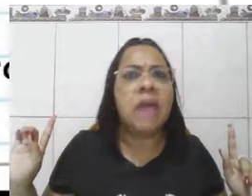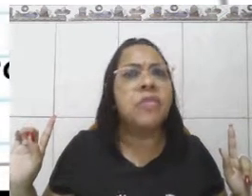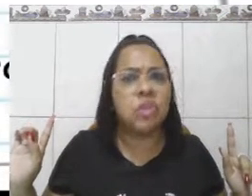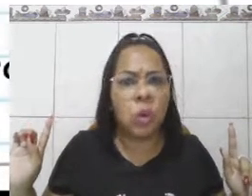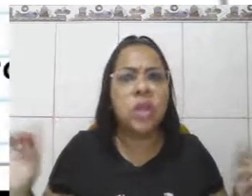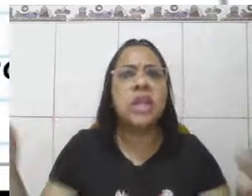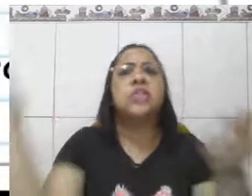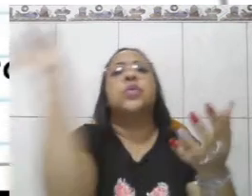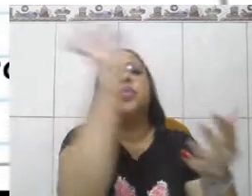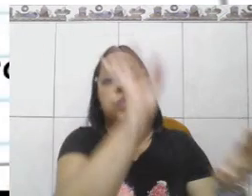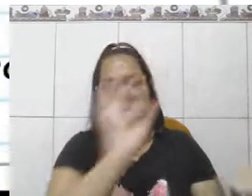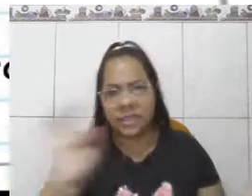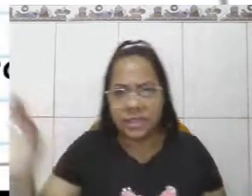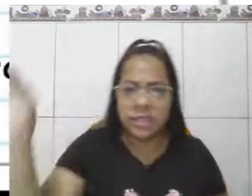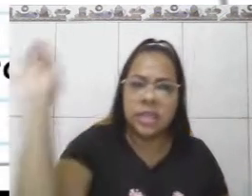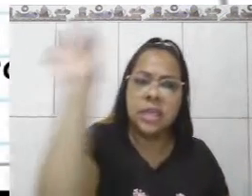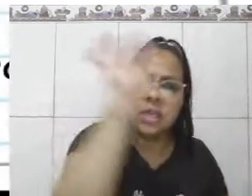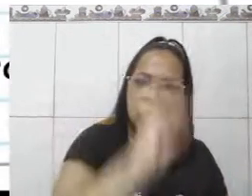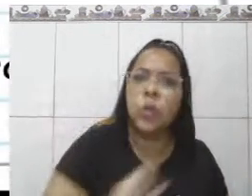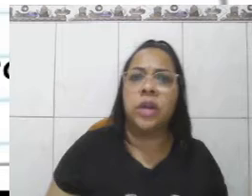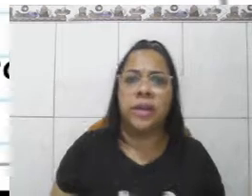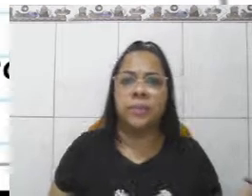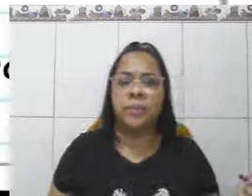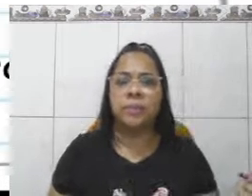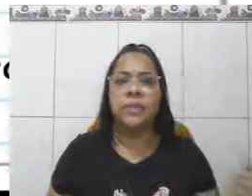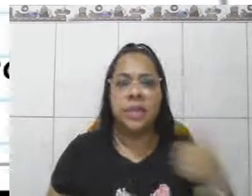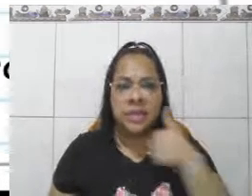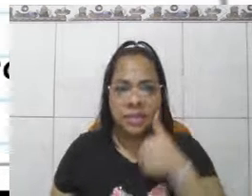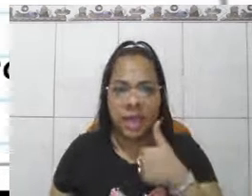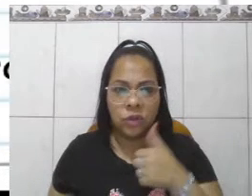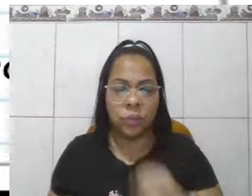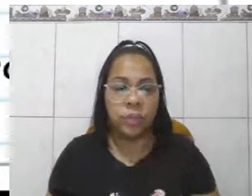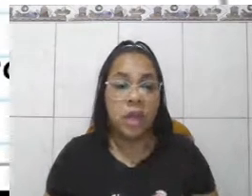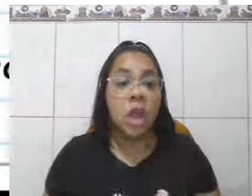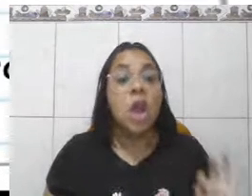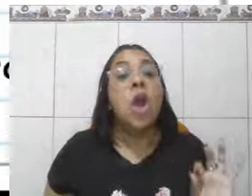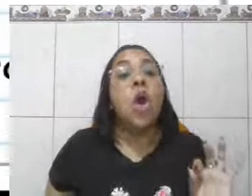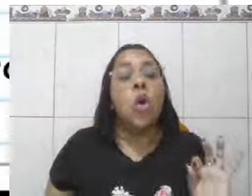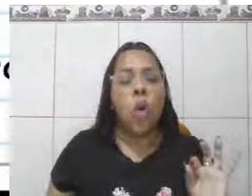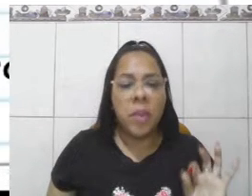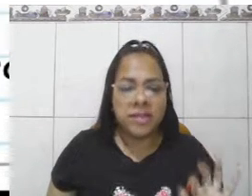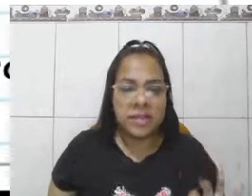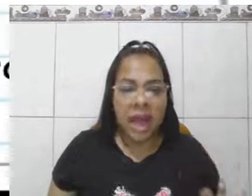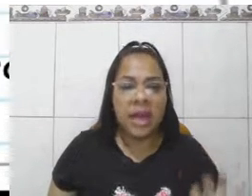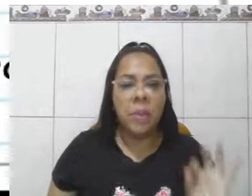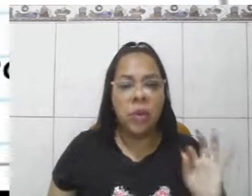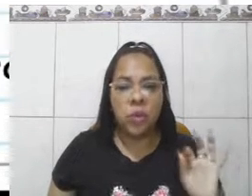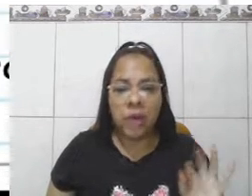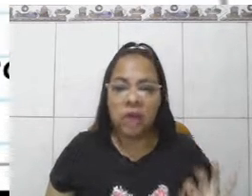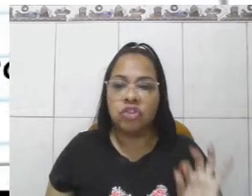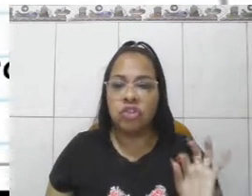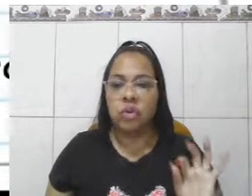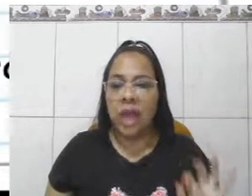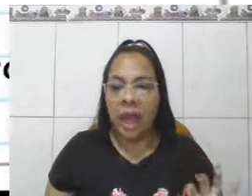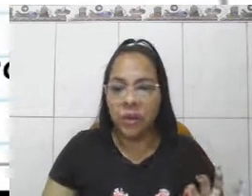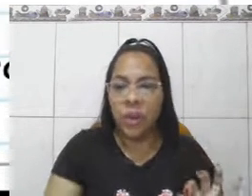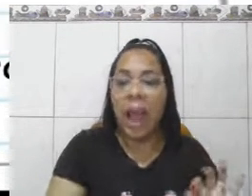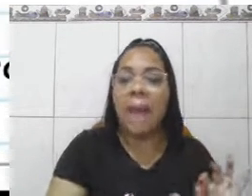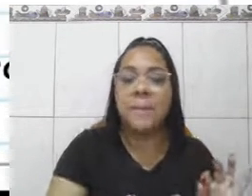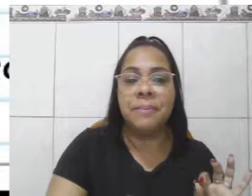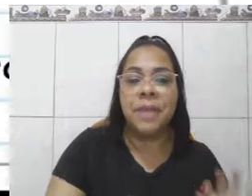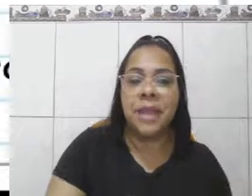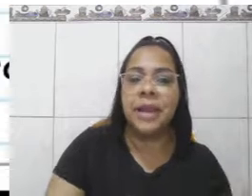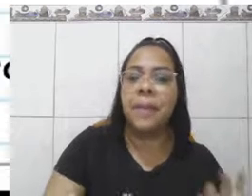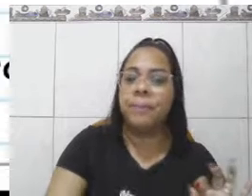essa palavra eu não conheço. Circulem, certo? Começar a procurar no